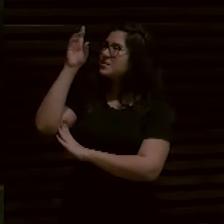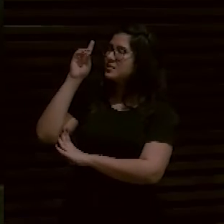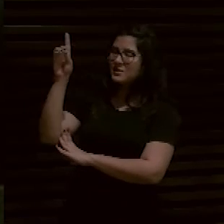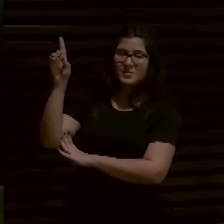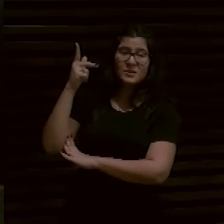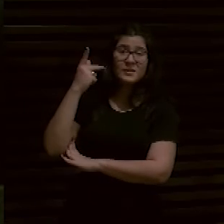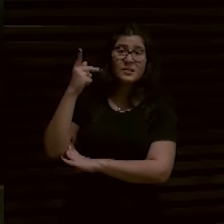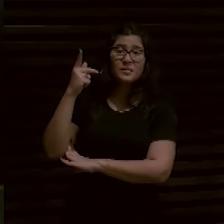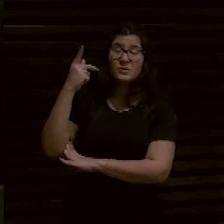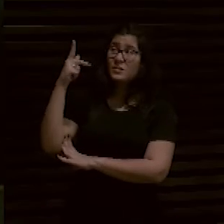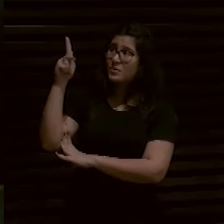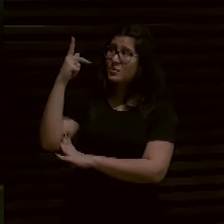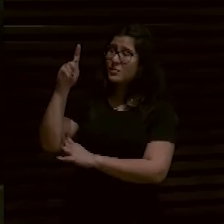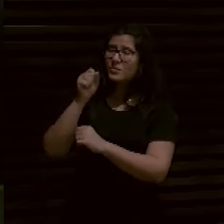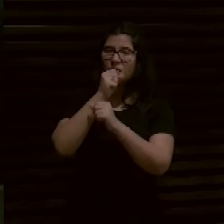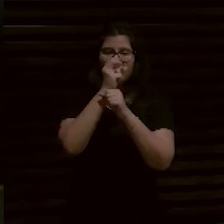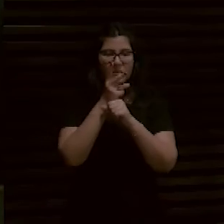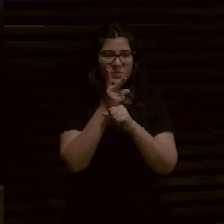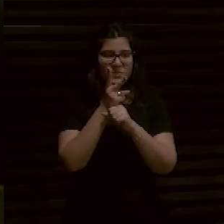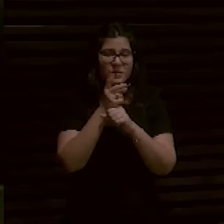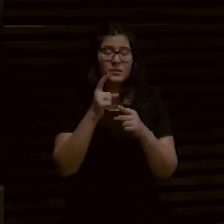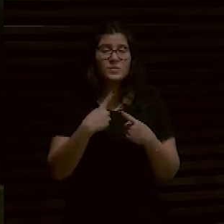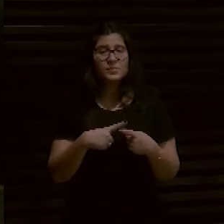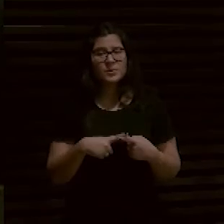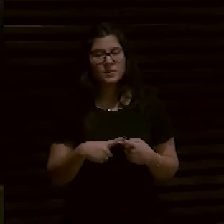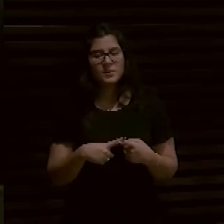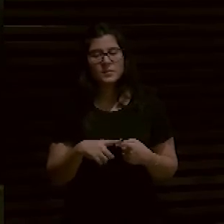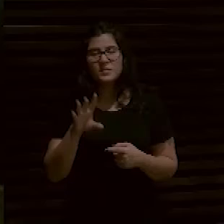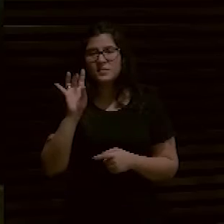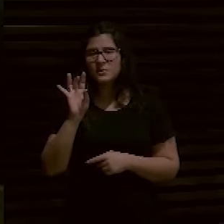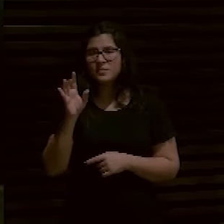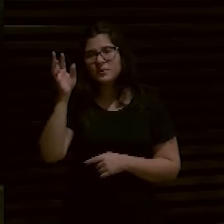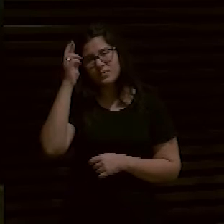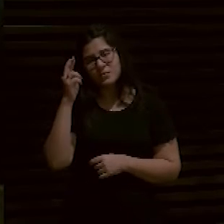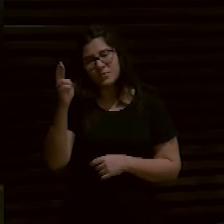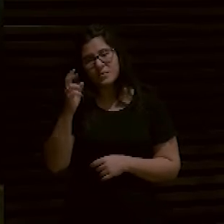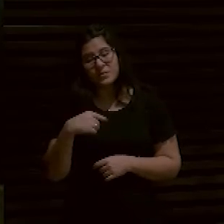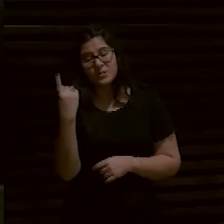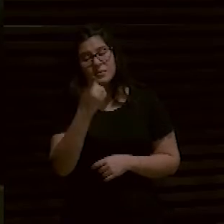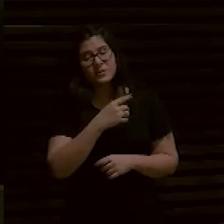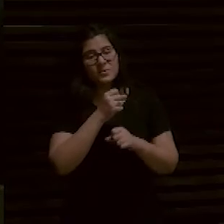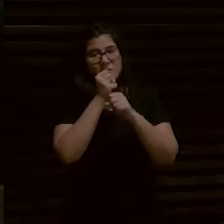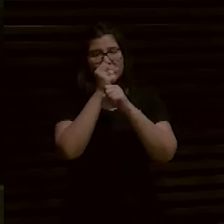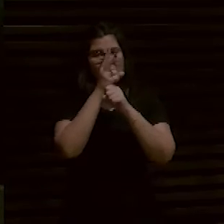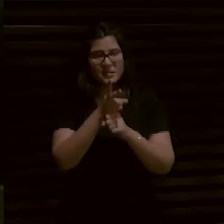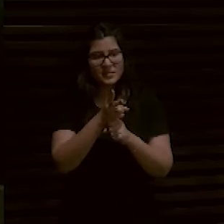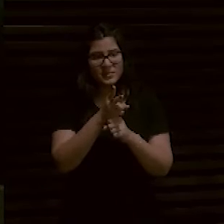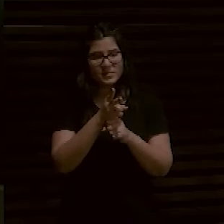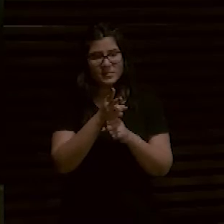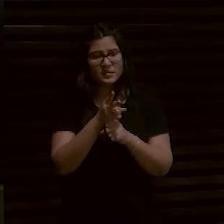da Tua força, Senhor. Porque é só o Senhor quem nos fortalece.